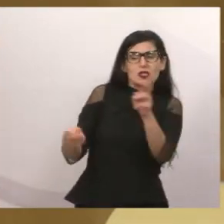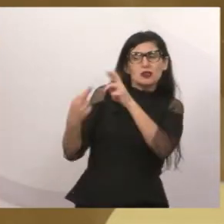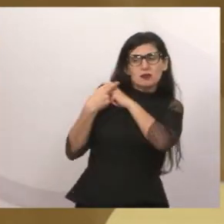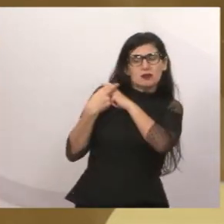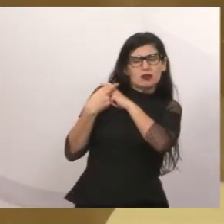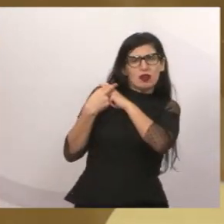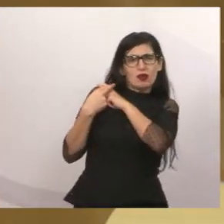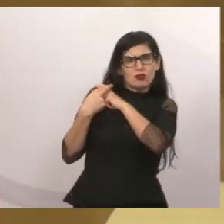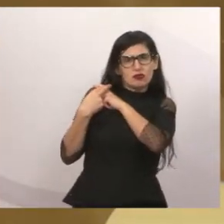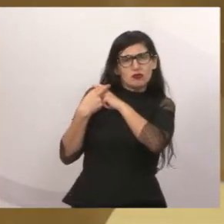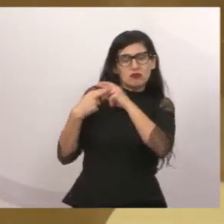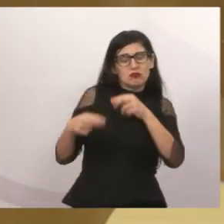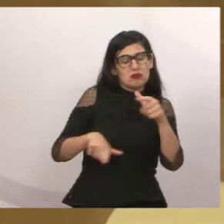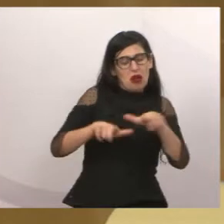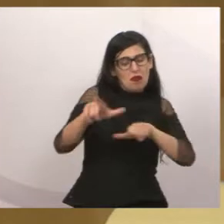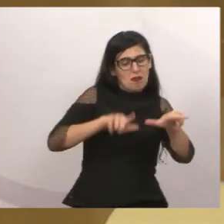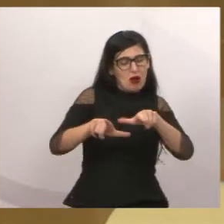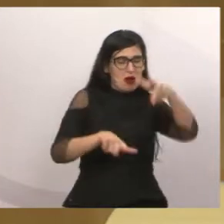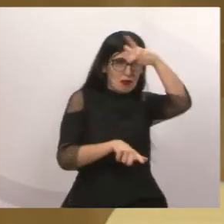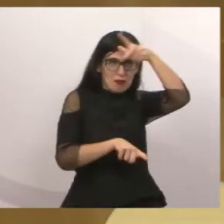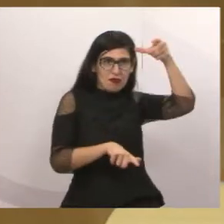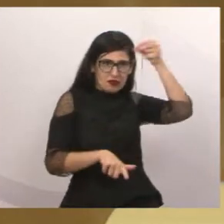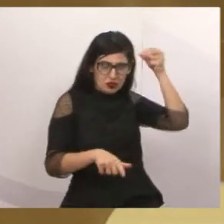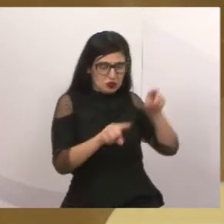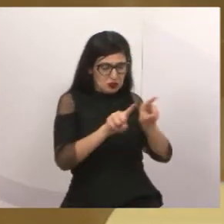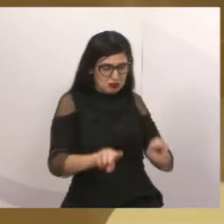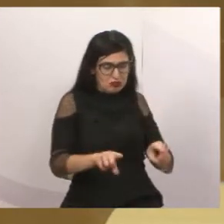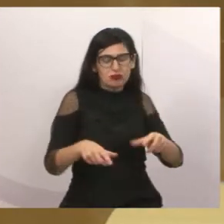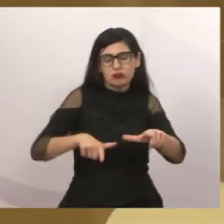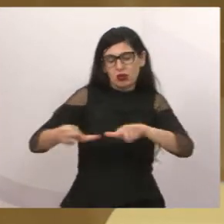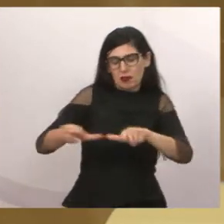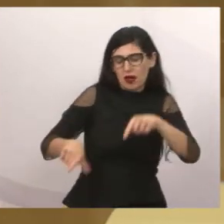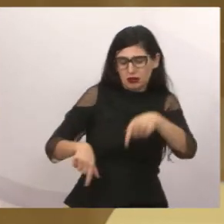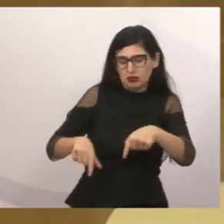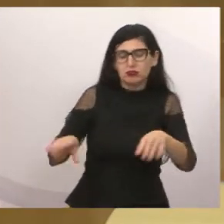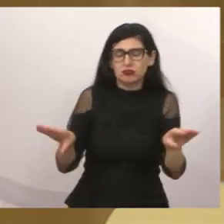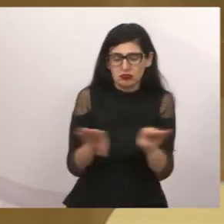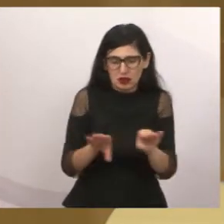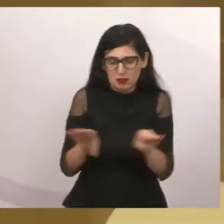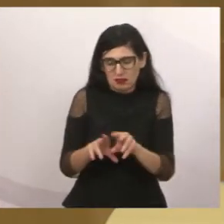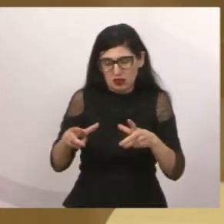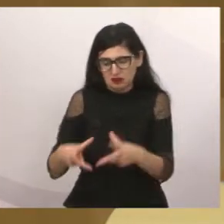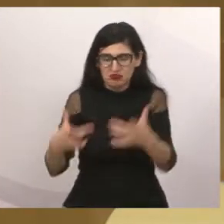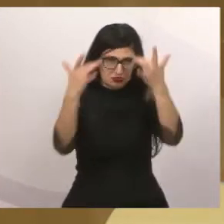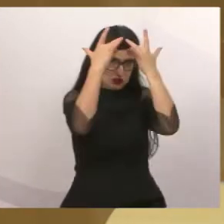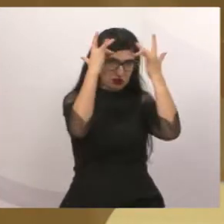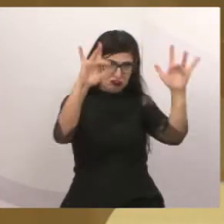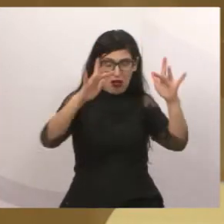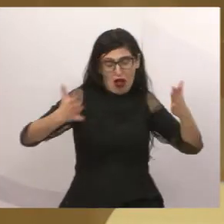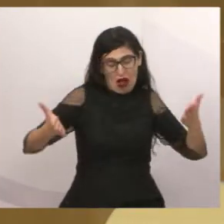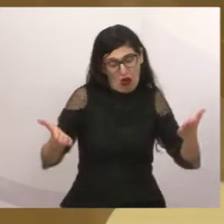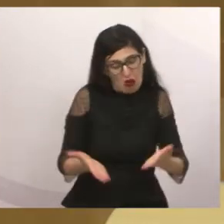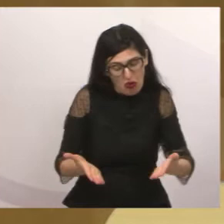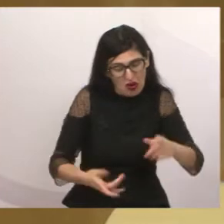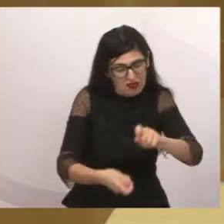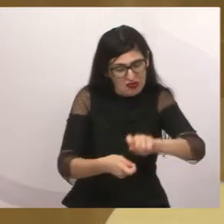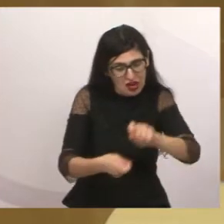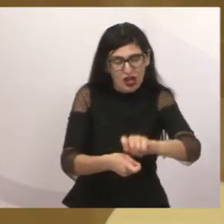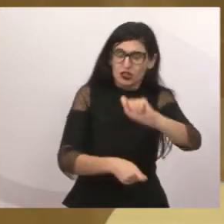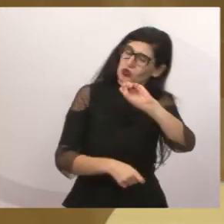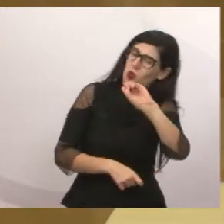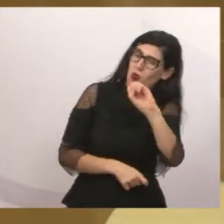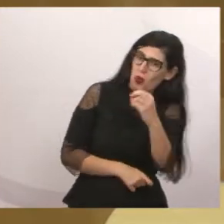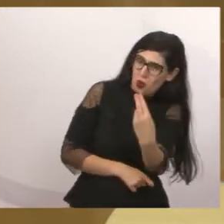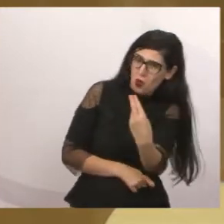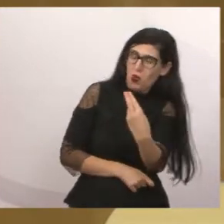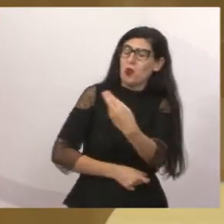aqui. Então, eu não sei se a gente faz isso agora ou se tem uma